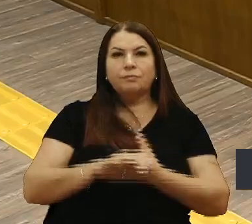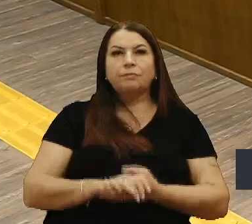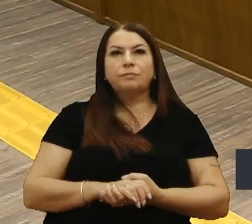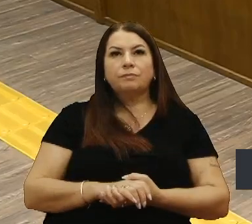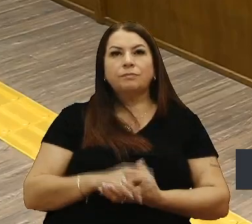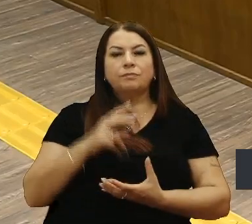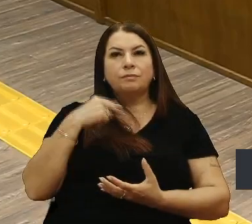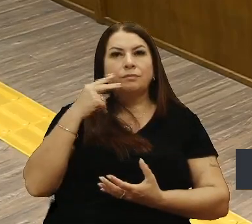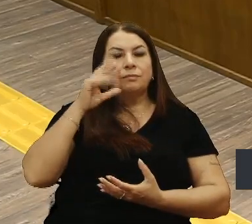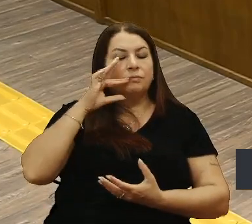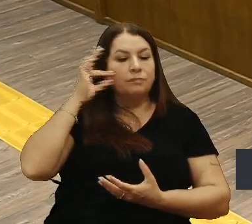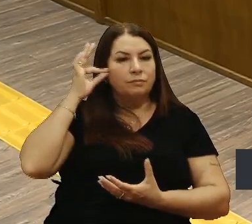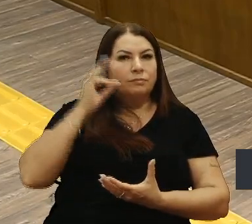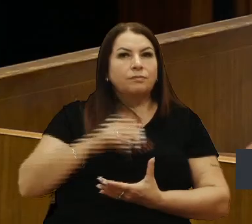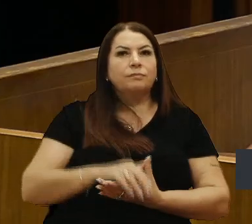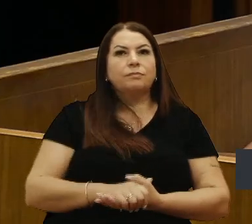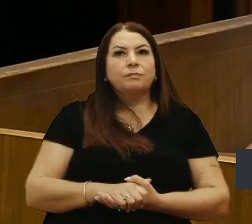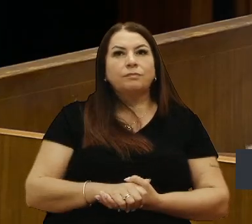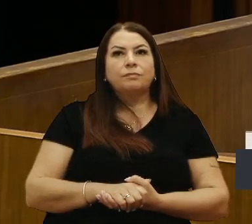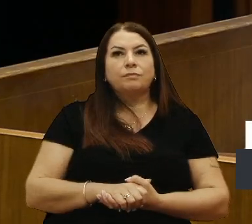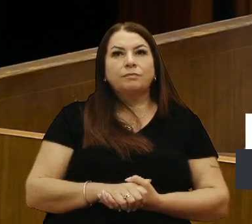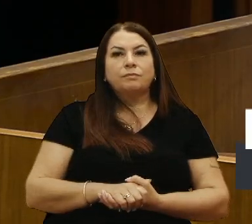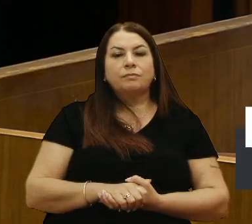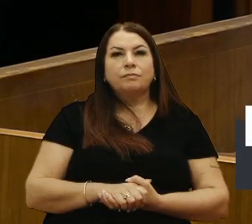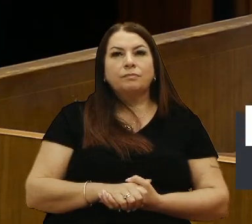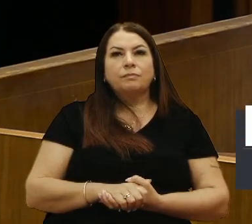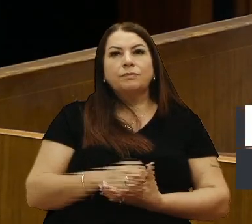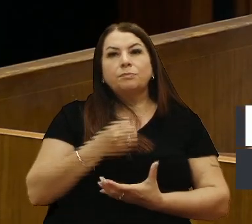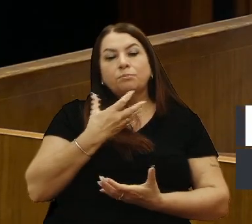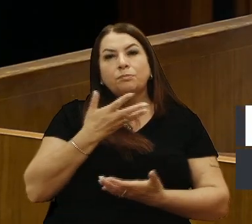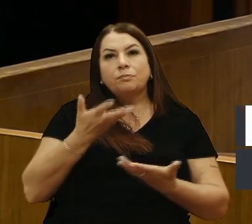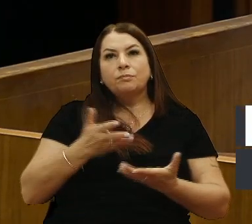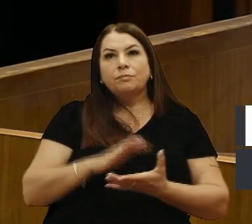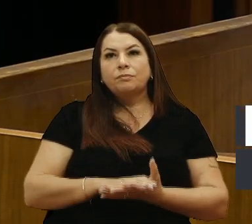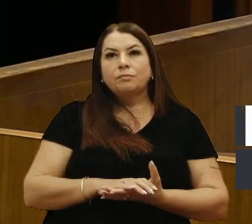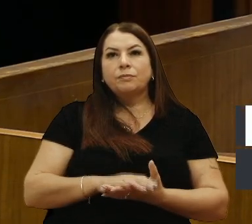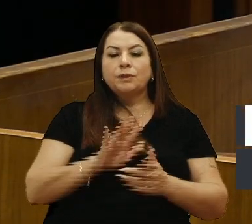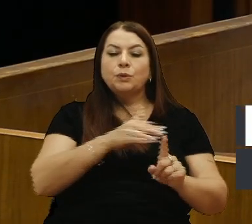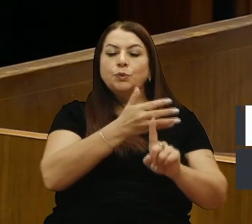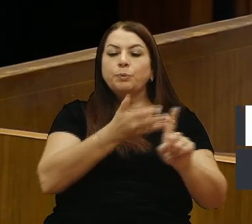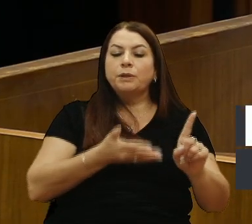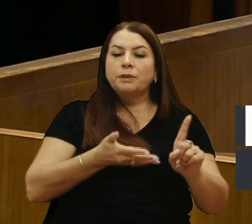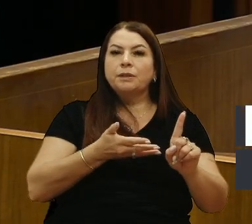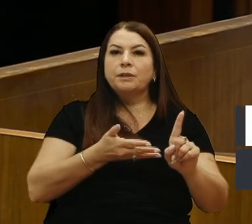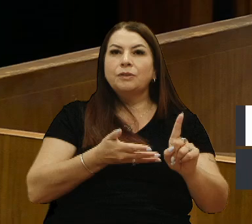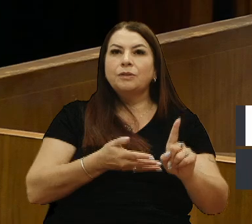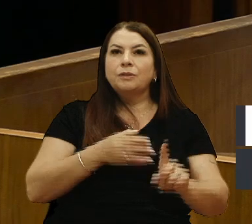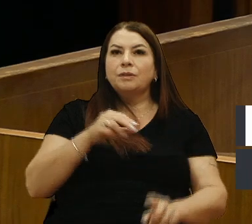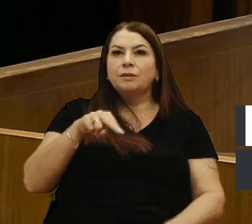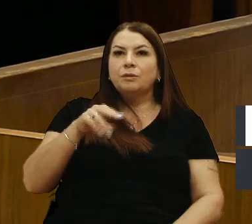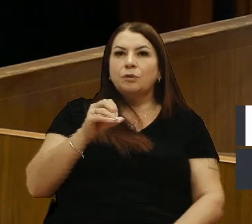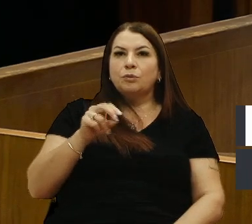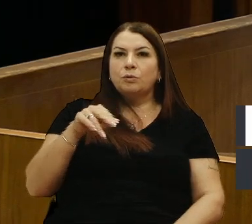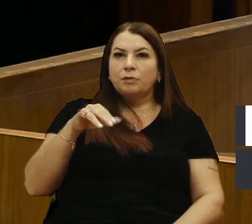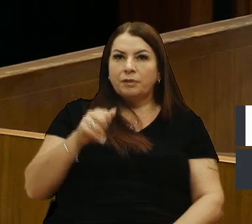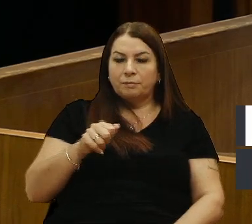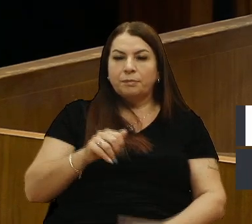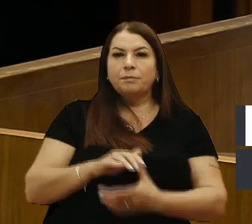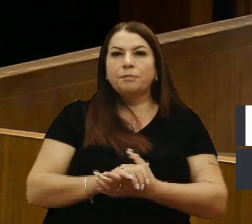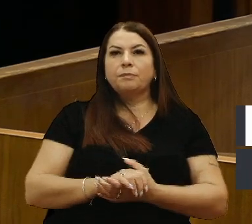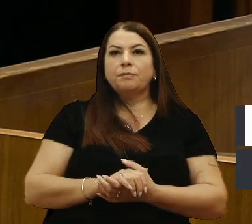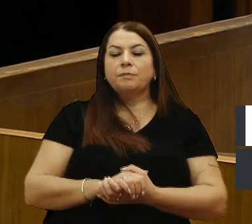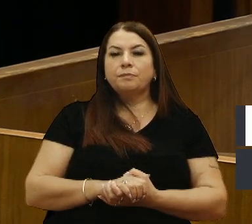Voto, vereador Aldoni Machado. Bom, hoje essa homenagem à senhora Noêmia Sutil de